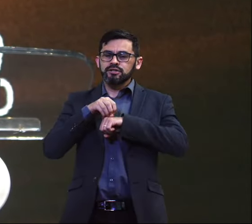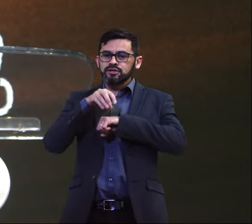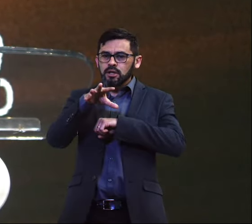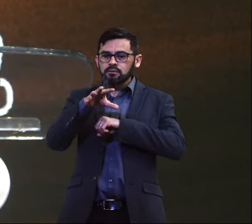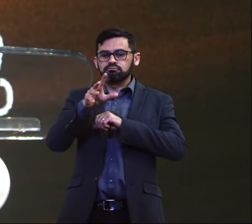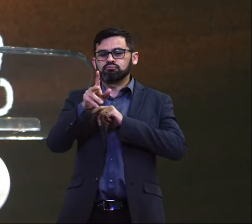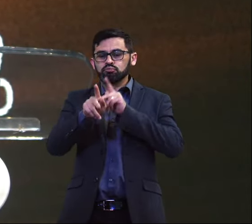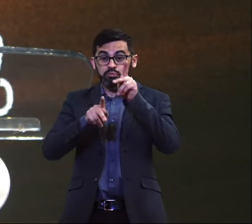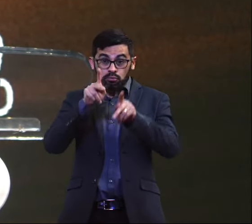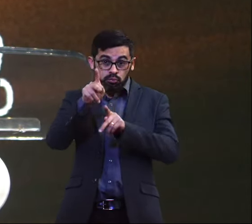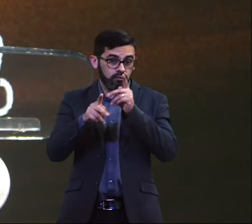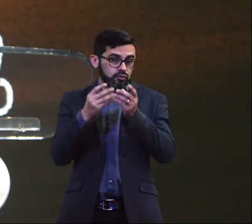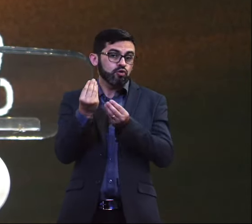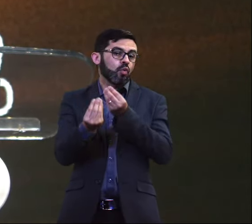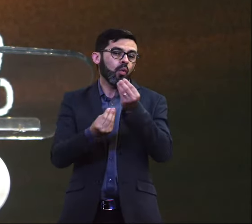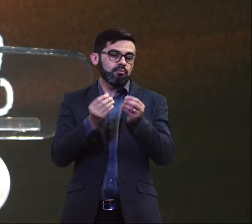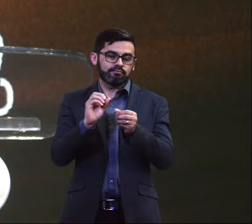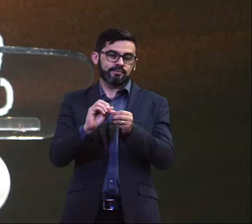povo.